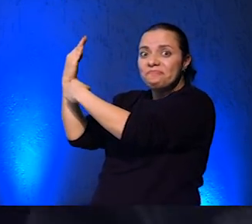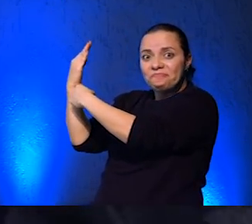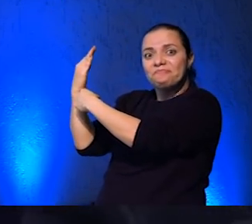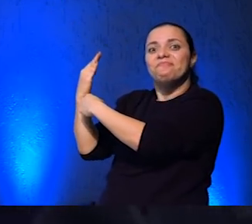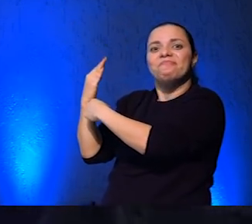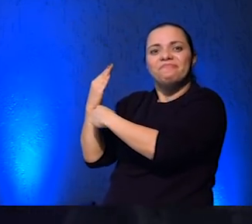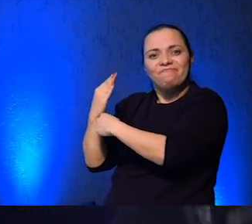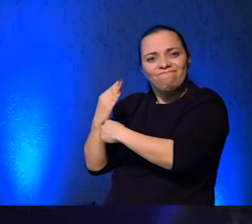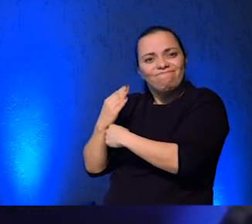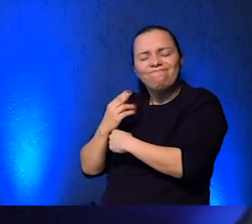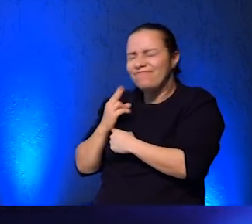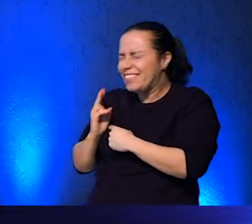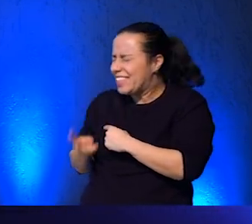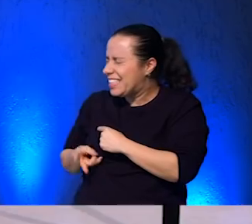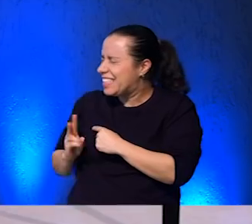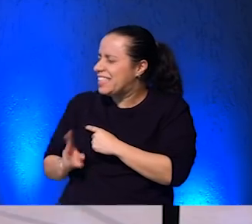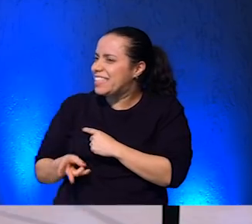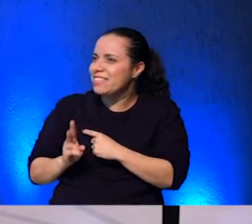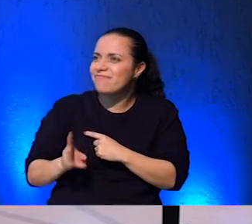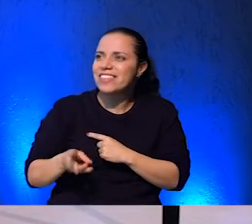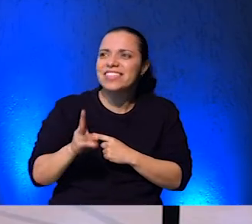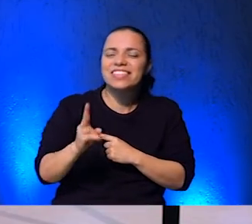favor beleza